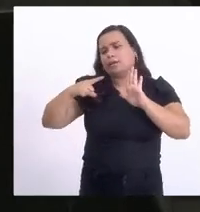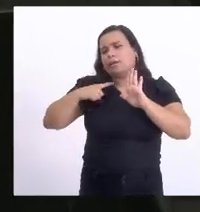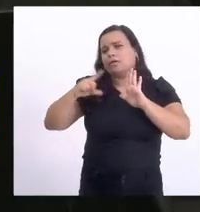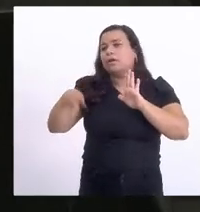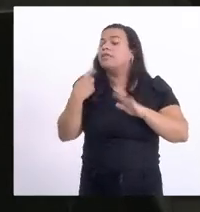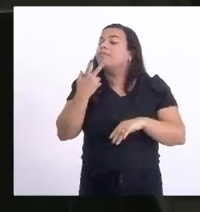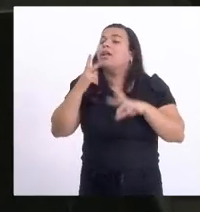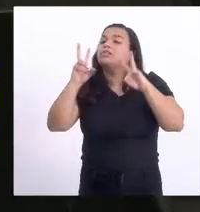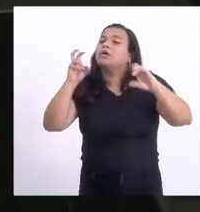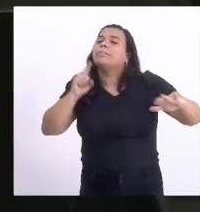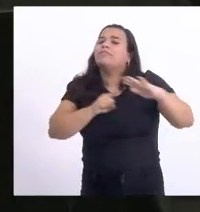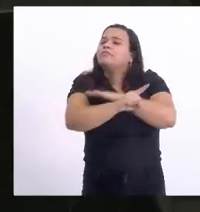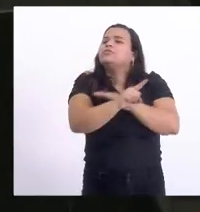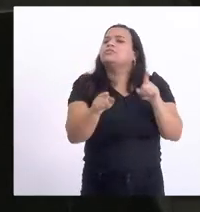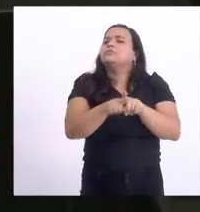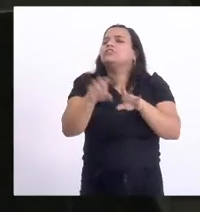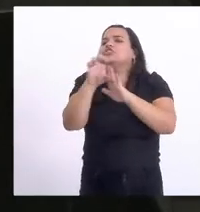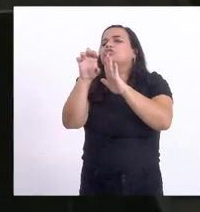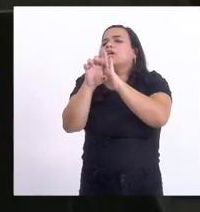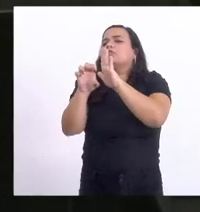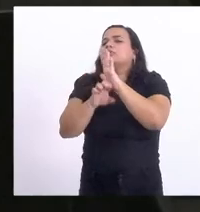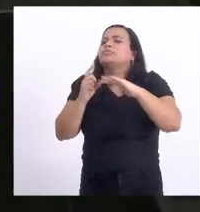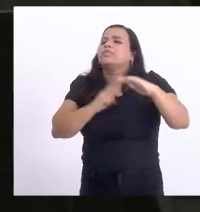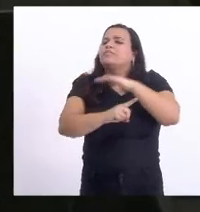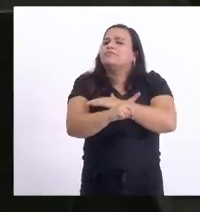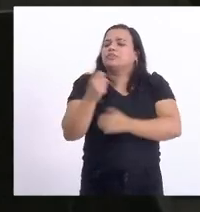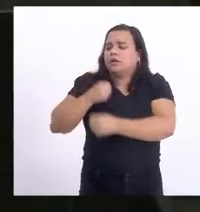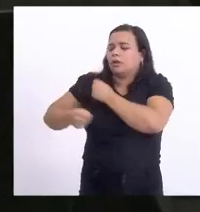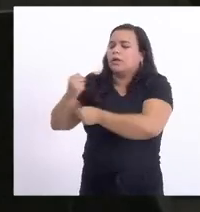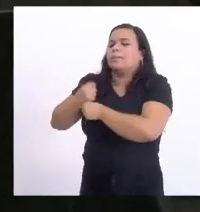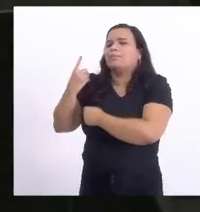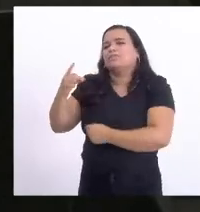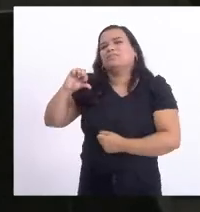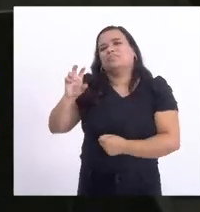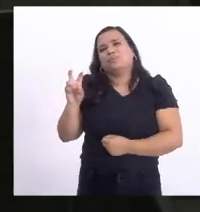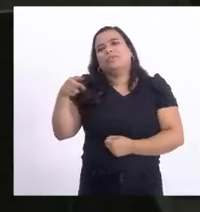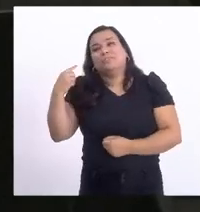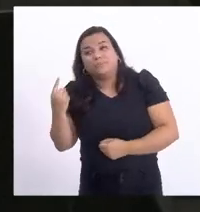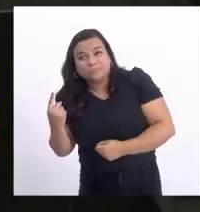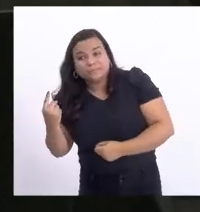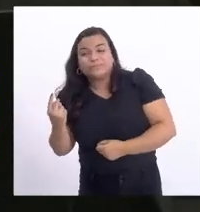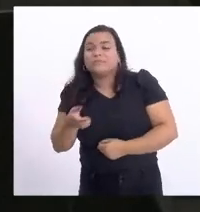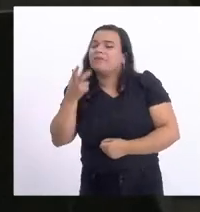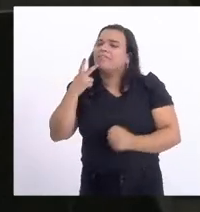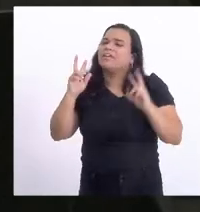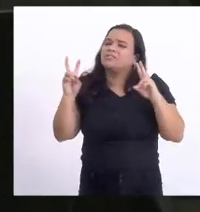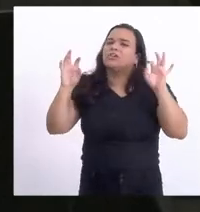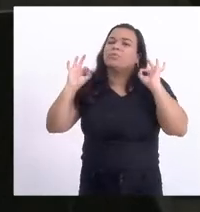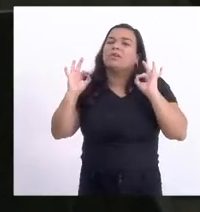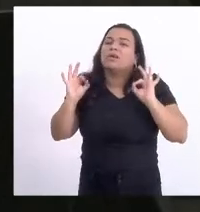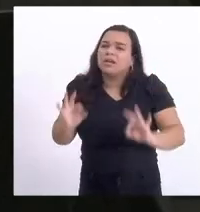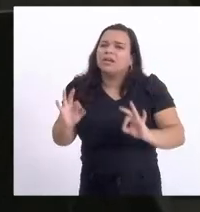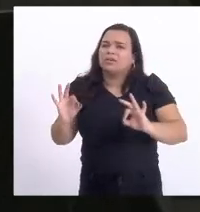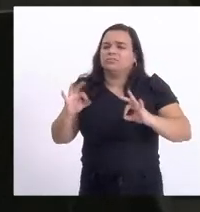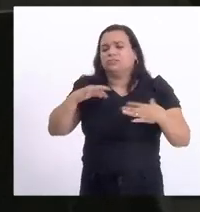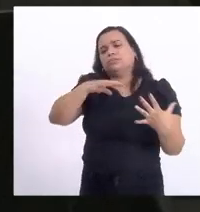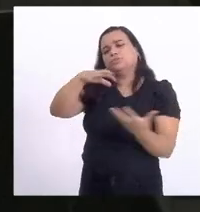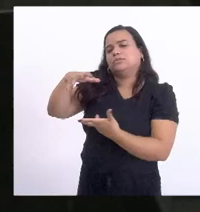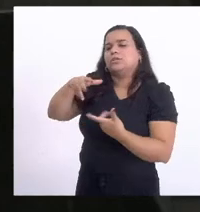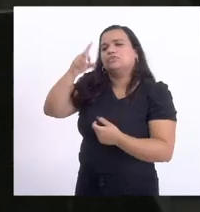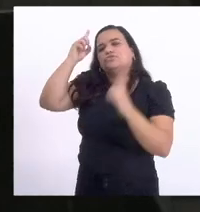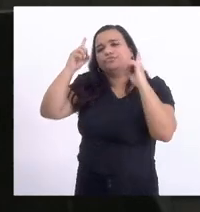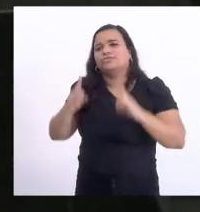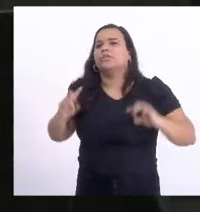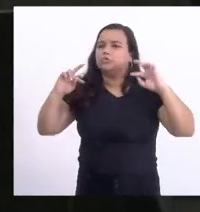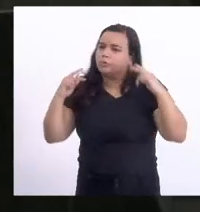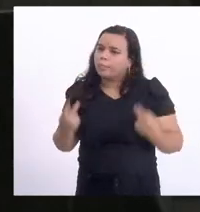refugiados, falamos do Estatuto dos Refugiados de 1951, que busca a garantia internacional dos direitos